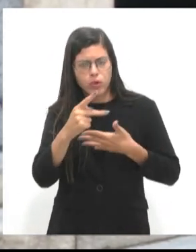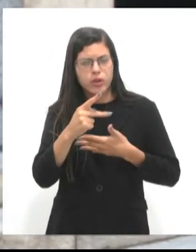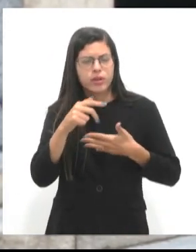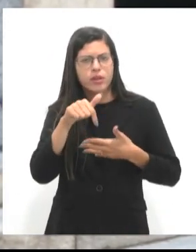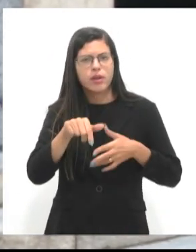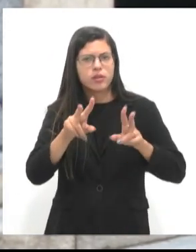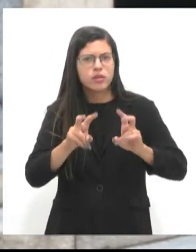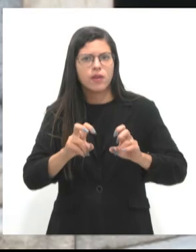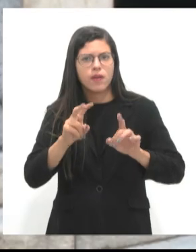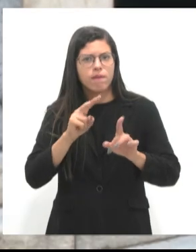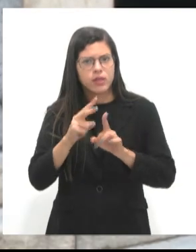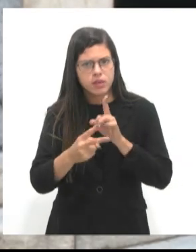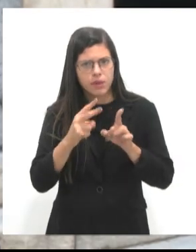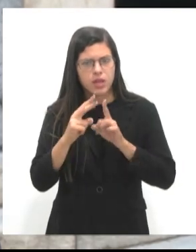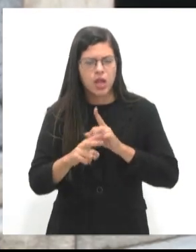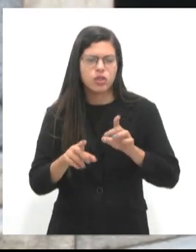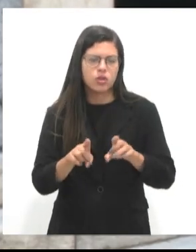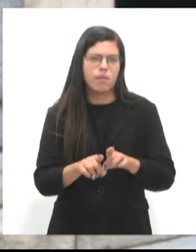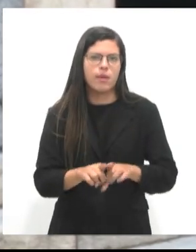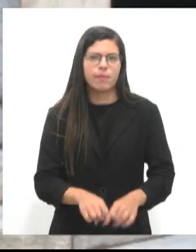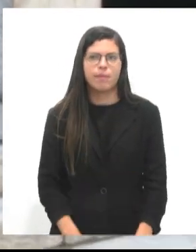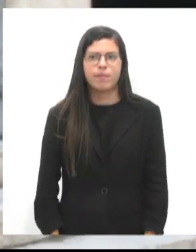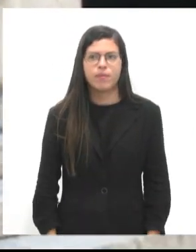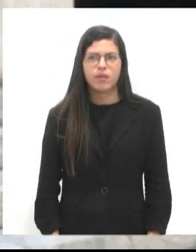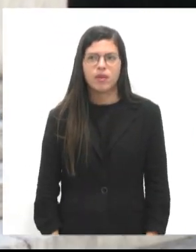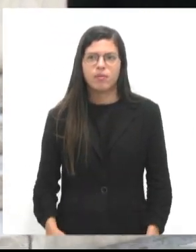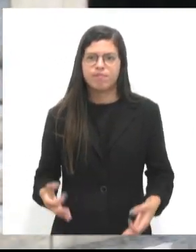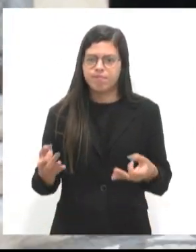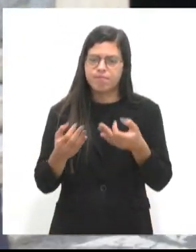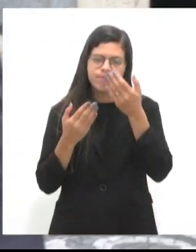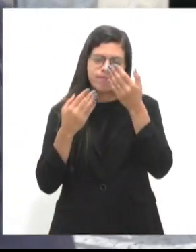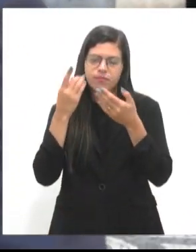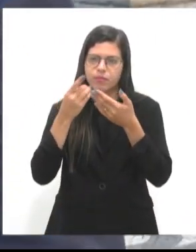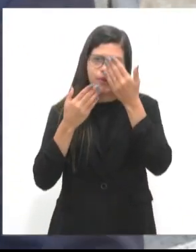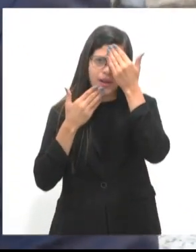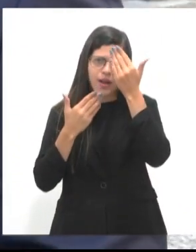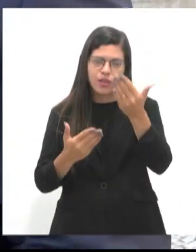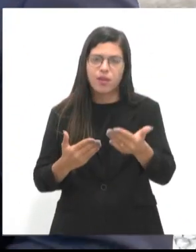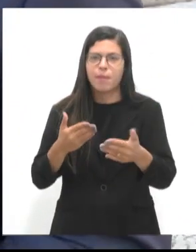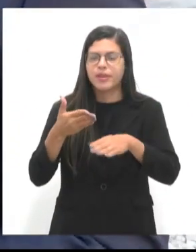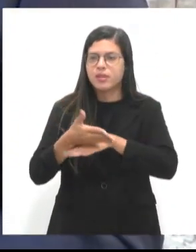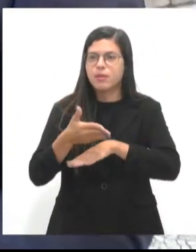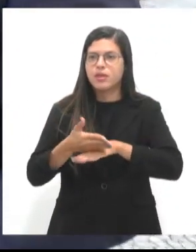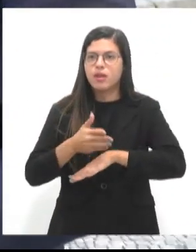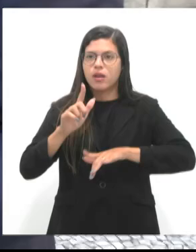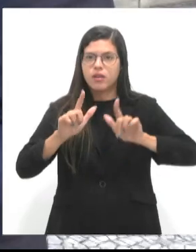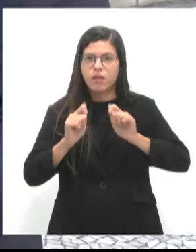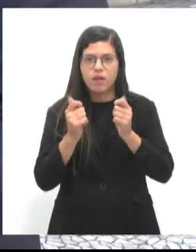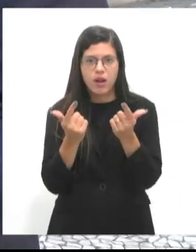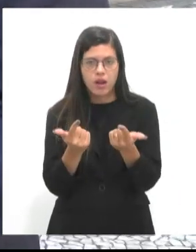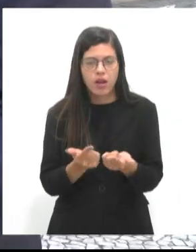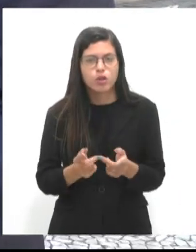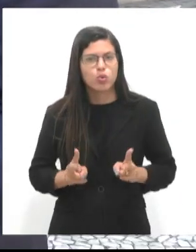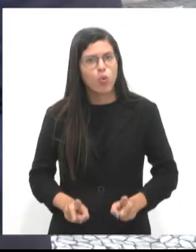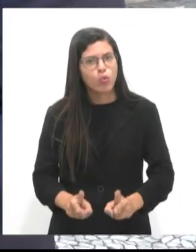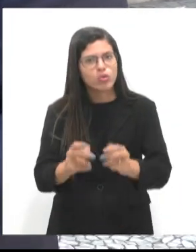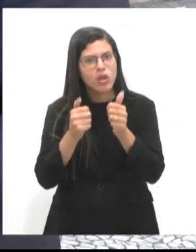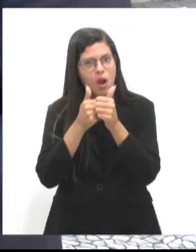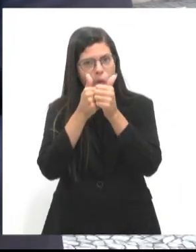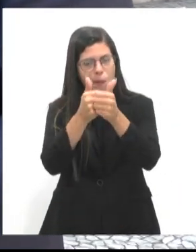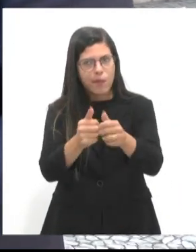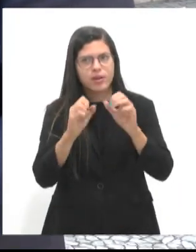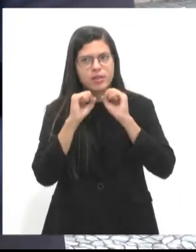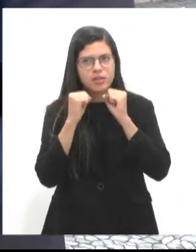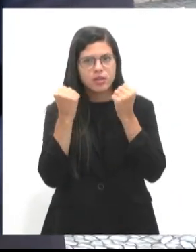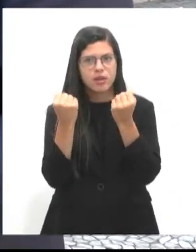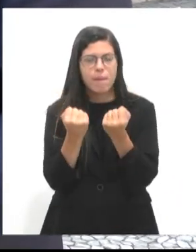também e visibilidade nesse momento. Perfeito, deputado, muito obrigado pela sua participação. Lembrando que a TV Alerj cobre esse evento, vai continuar aqui acompanhando esse seminário e você